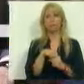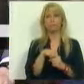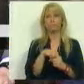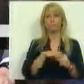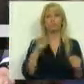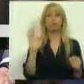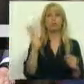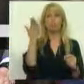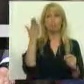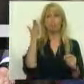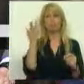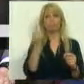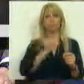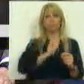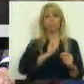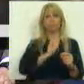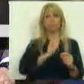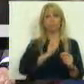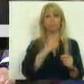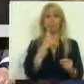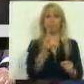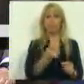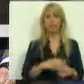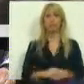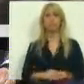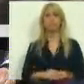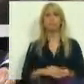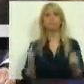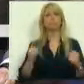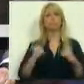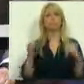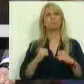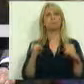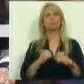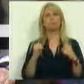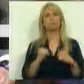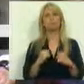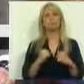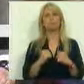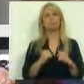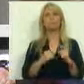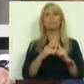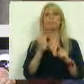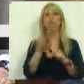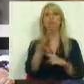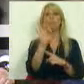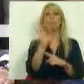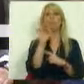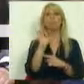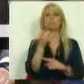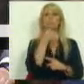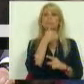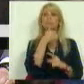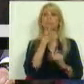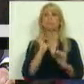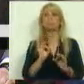Primeiramente, cumpre-nos dizer que estamos de acordo com a opção estabelecida em não ser